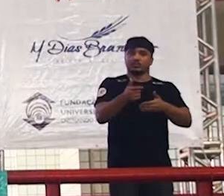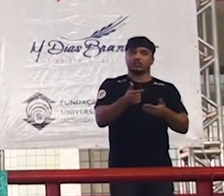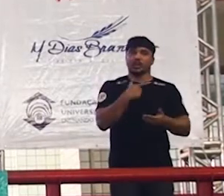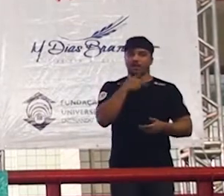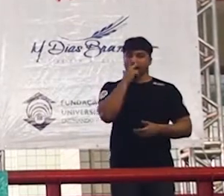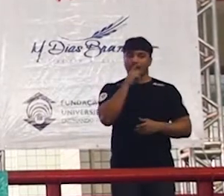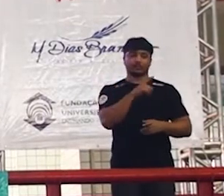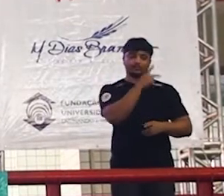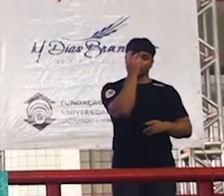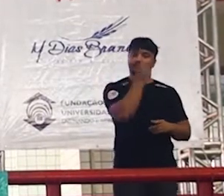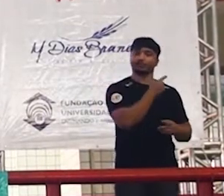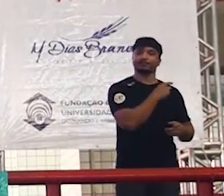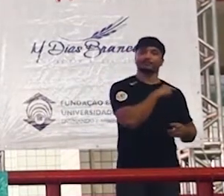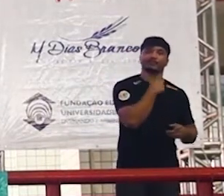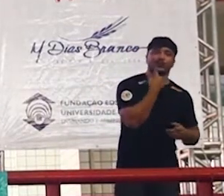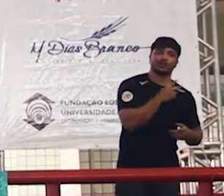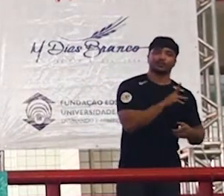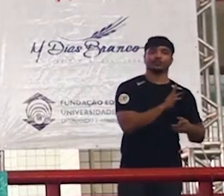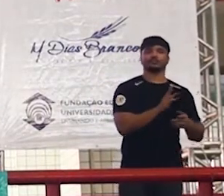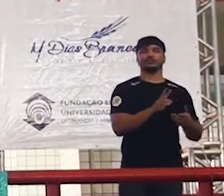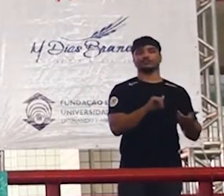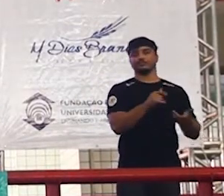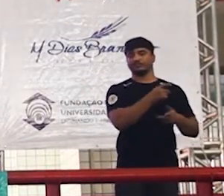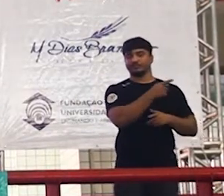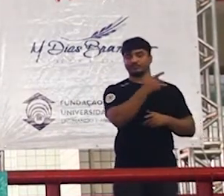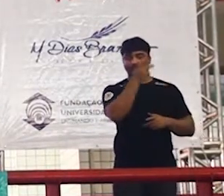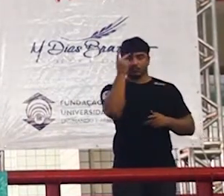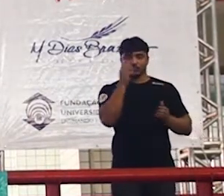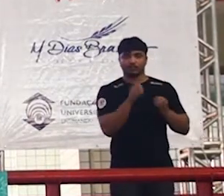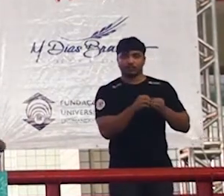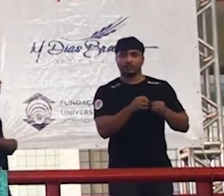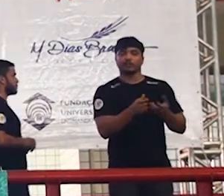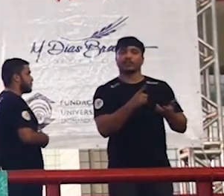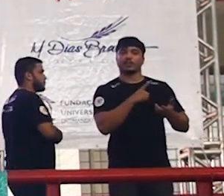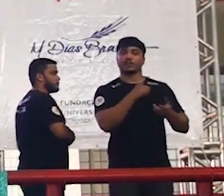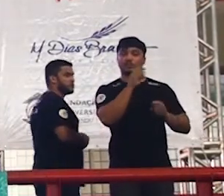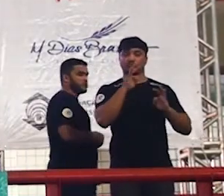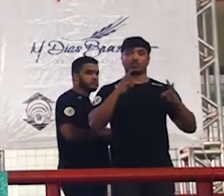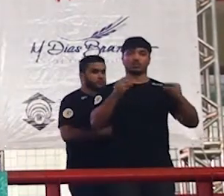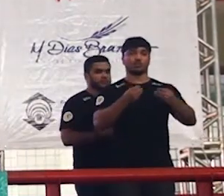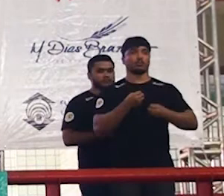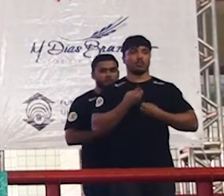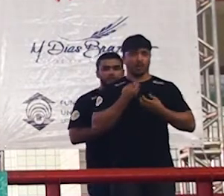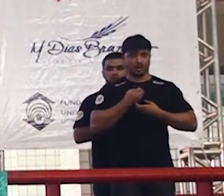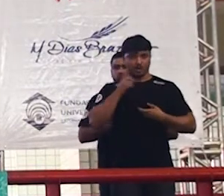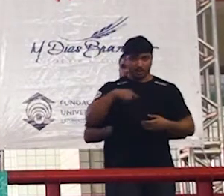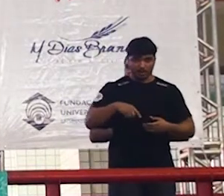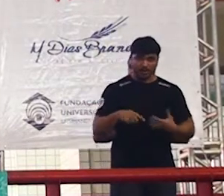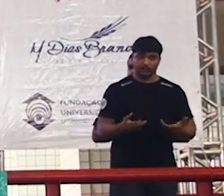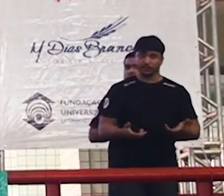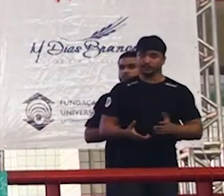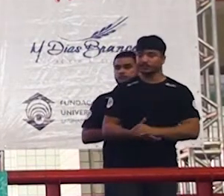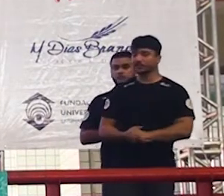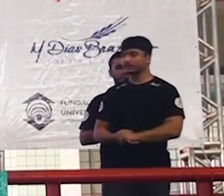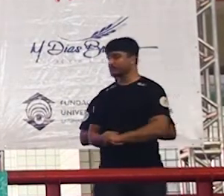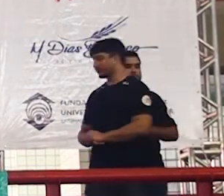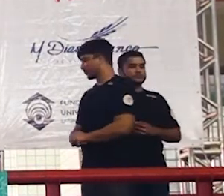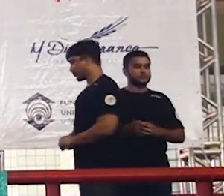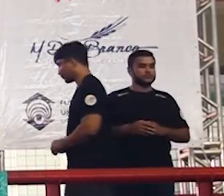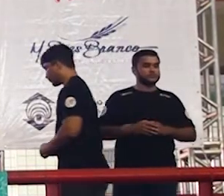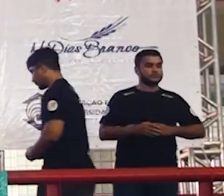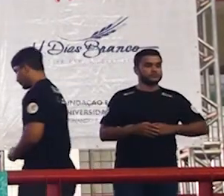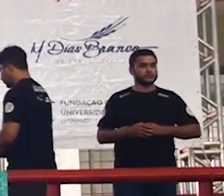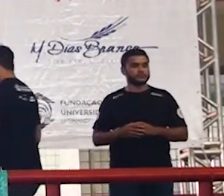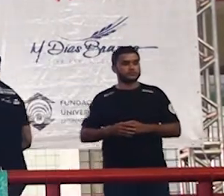luto, da perda, se é que não já passou. Isso faz de nós todos poetas, romancistas, contistas,